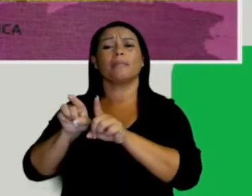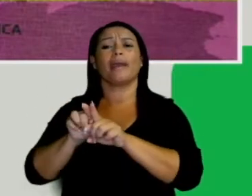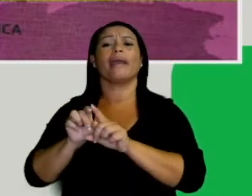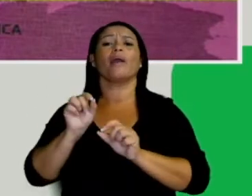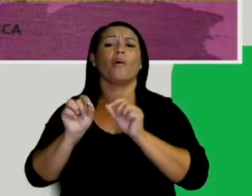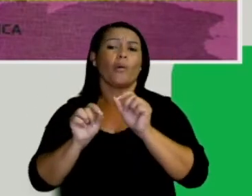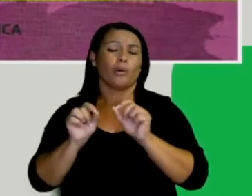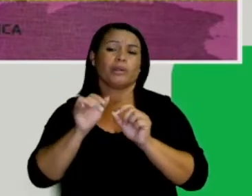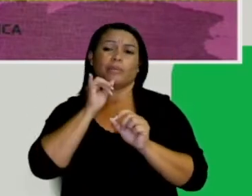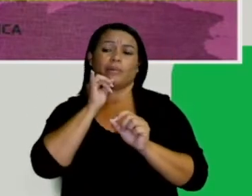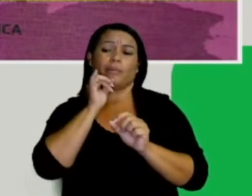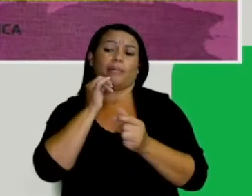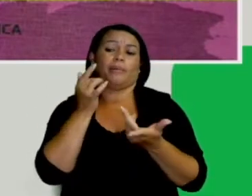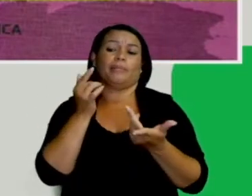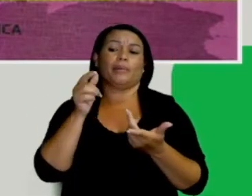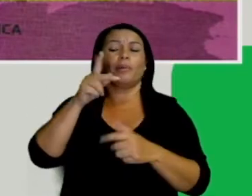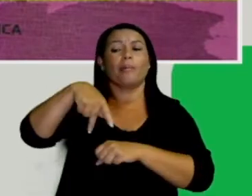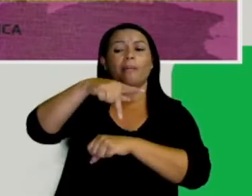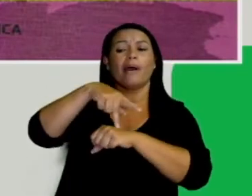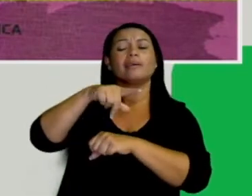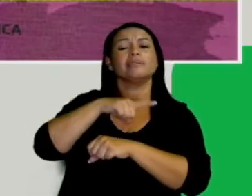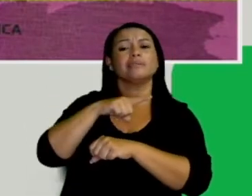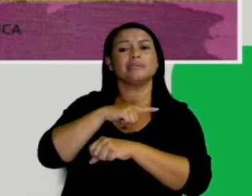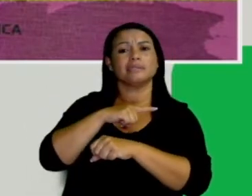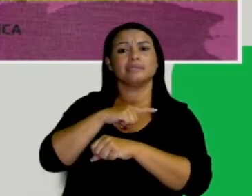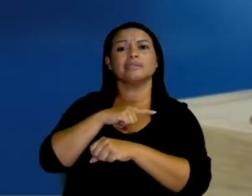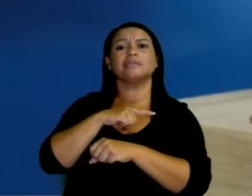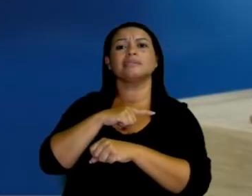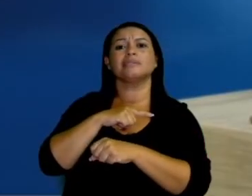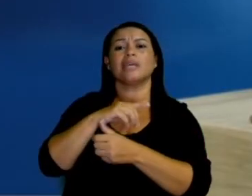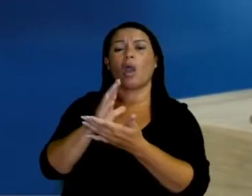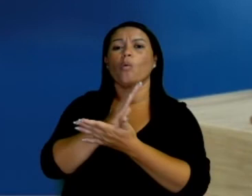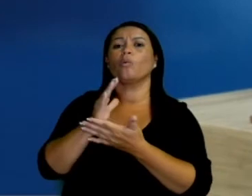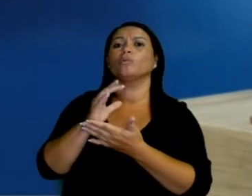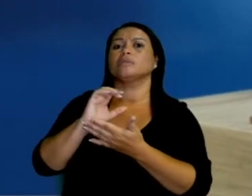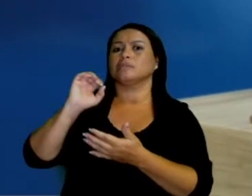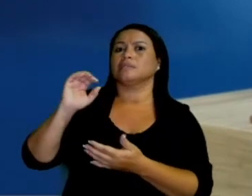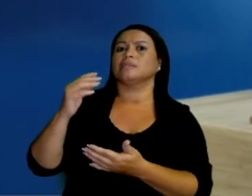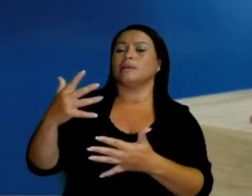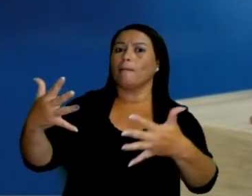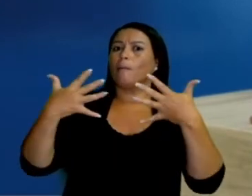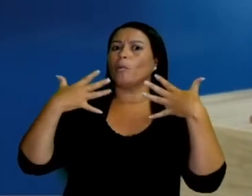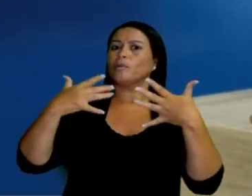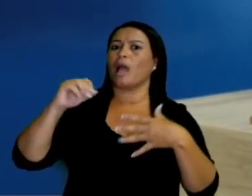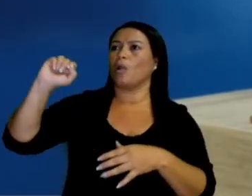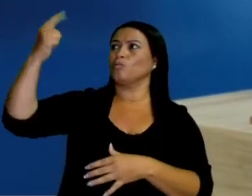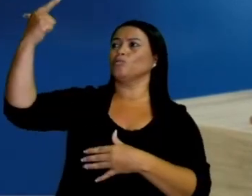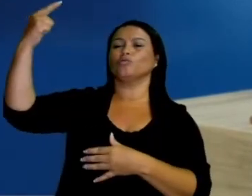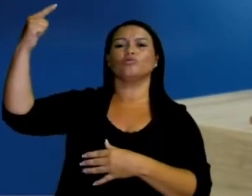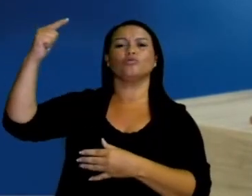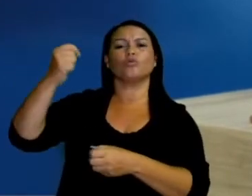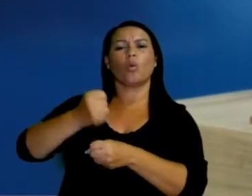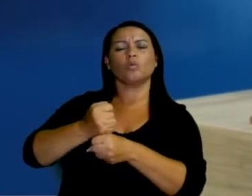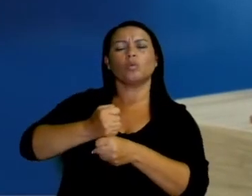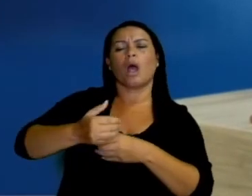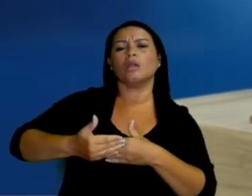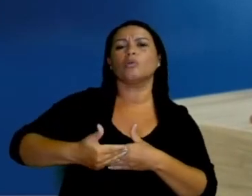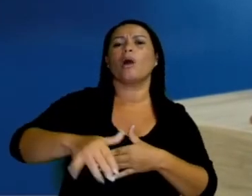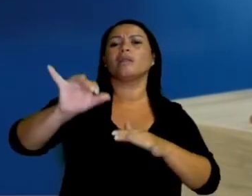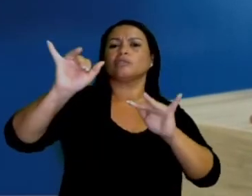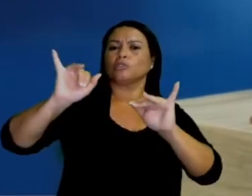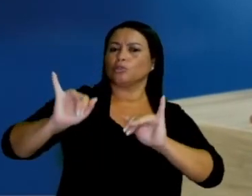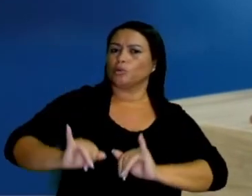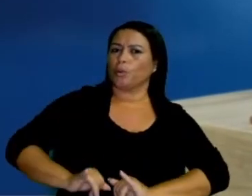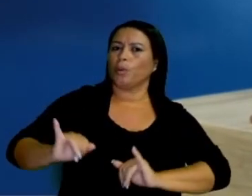aí de zona tropical, que é uma região que recebe muita radiação solar durante o ano, e aí a gente acaba, né,